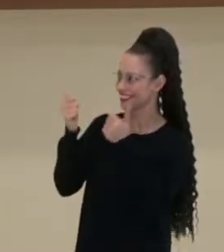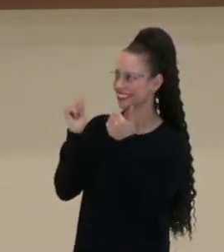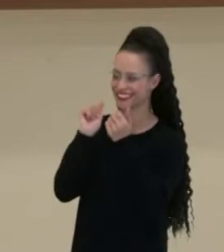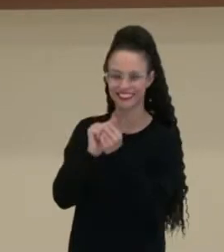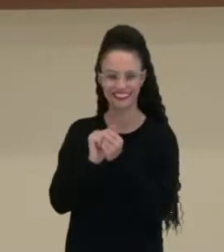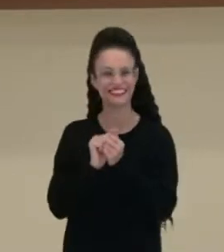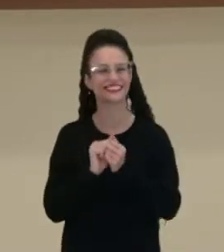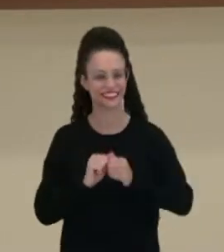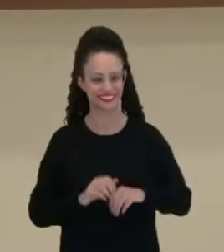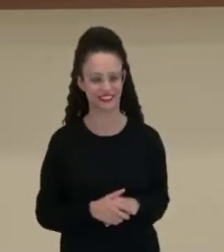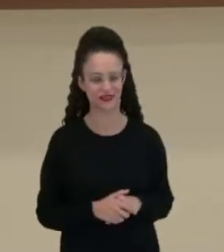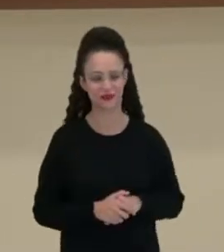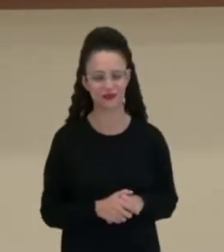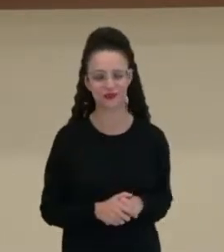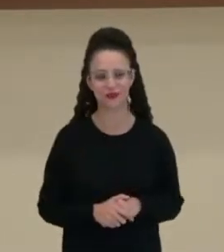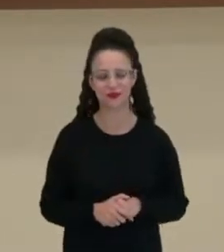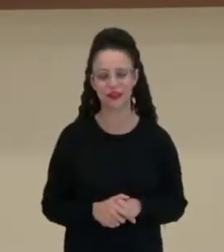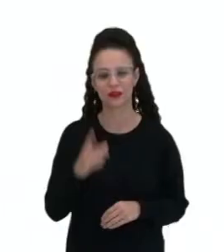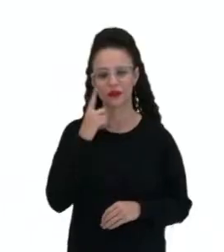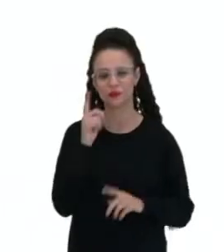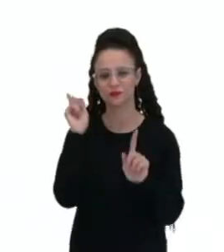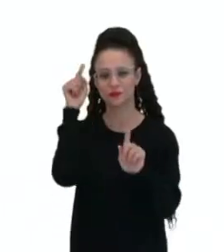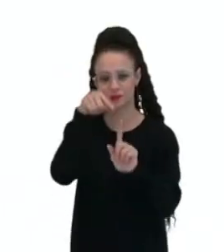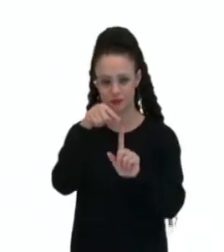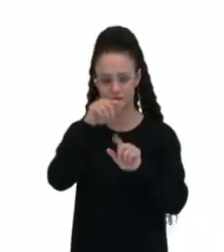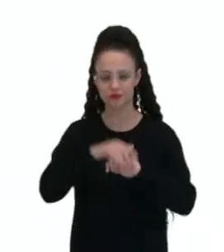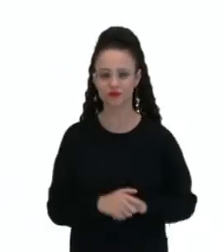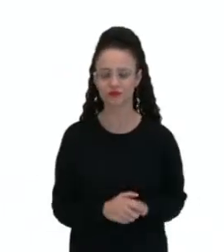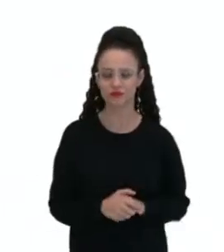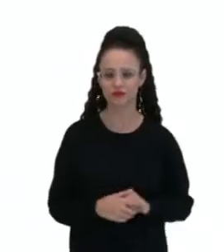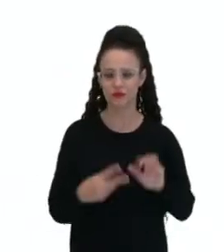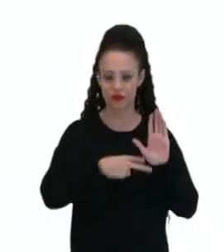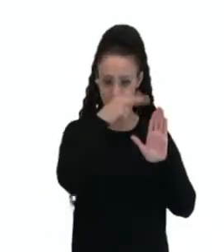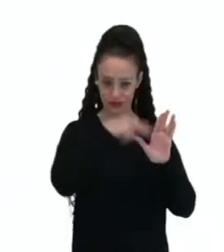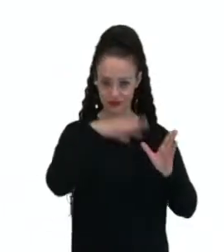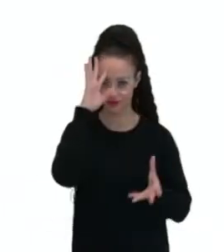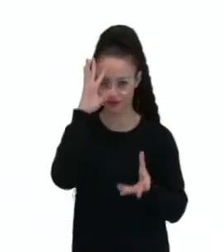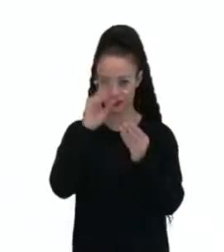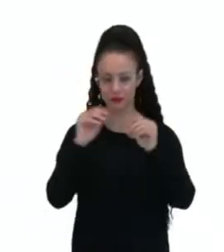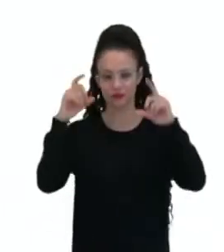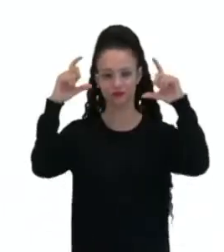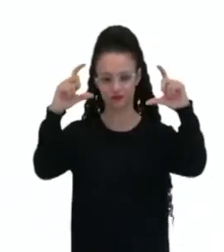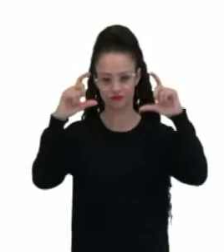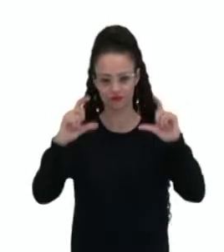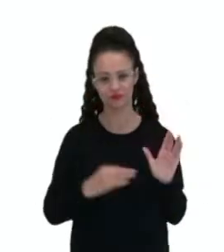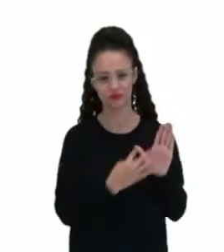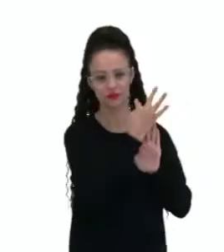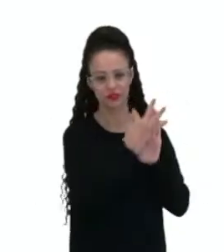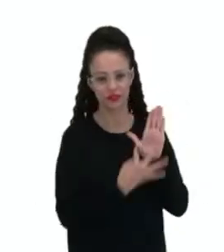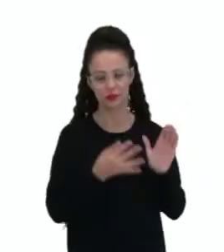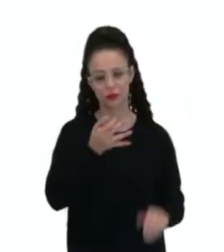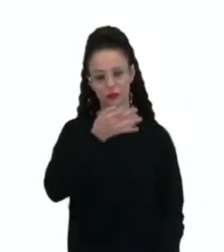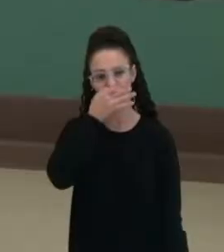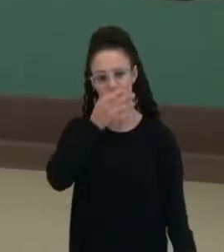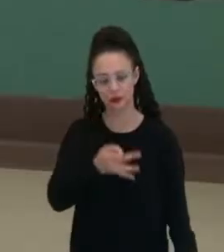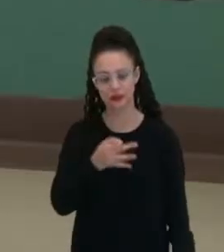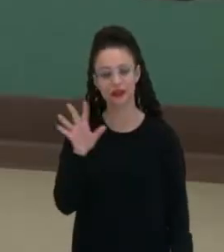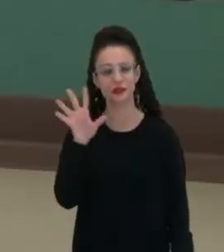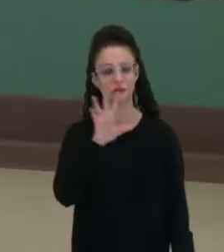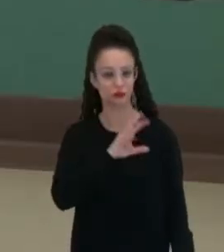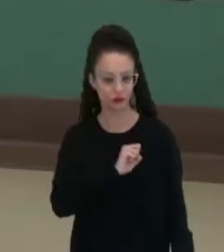Vivian? Aham! Objetivos: ler e interpretar trechos do artigo de opinião, o